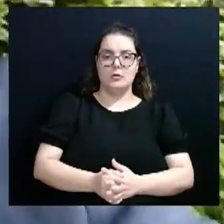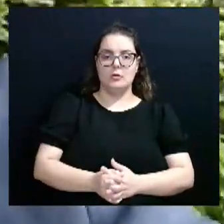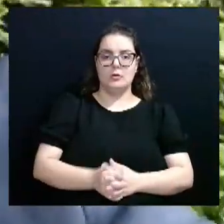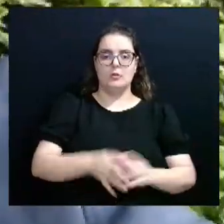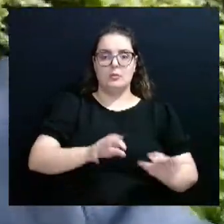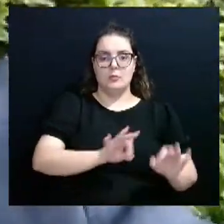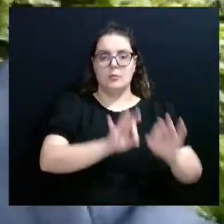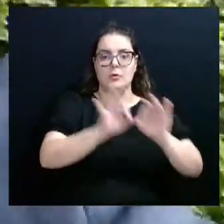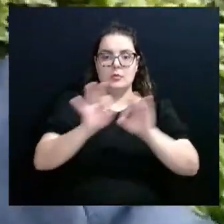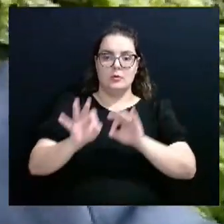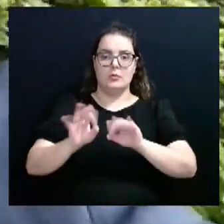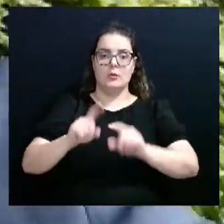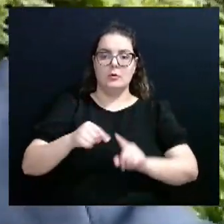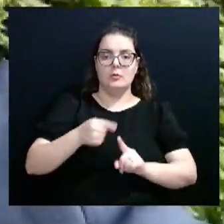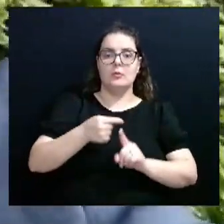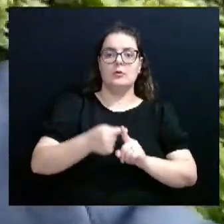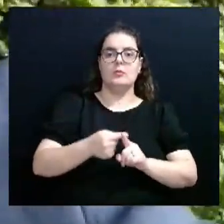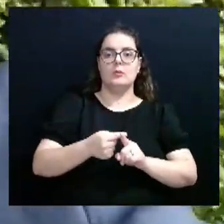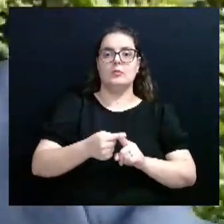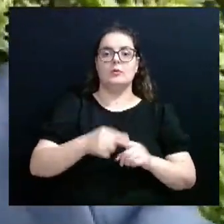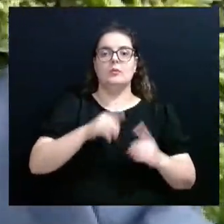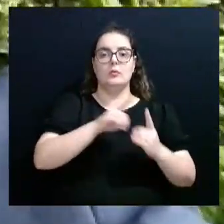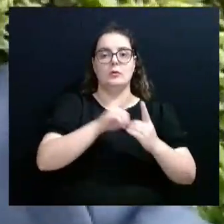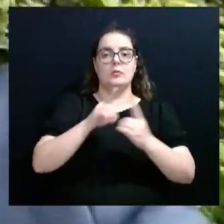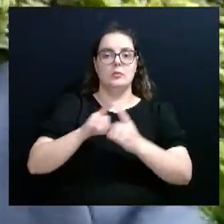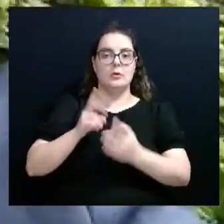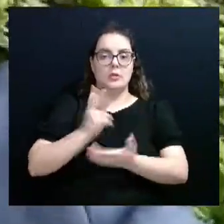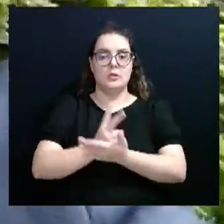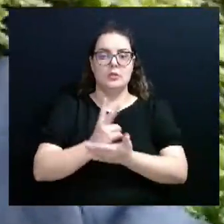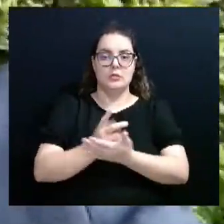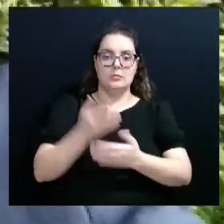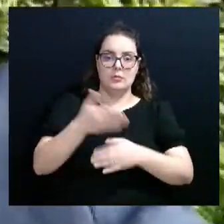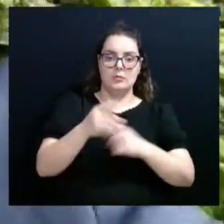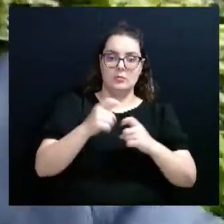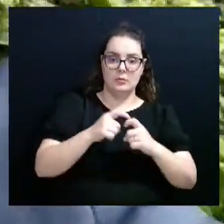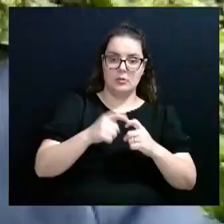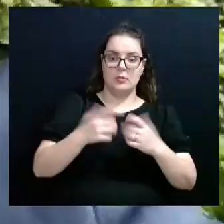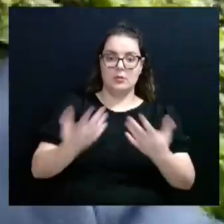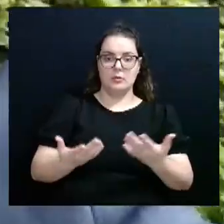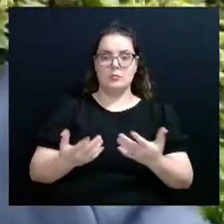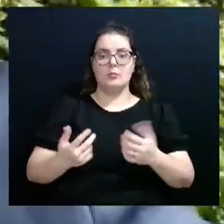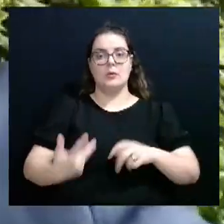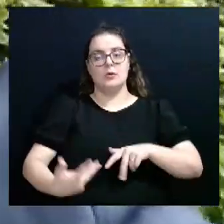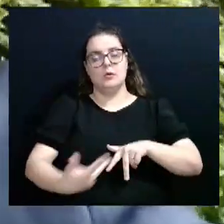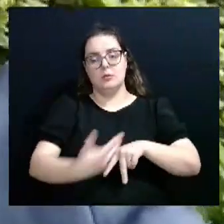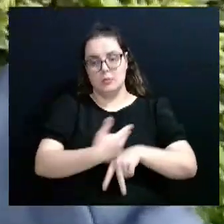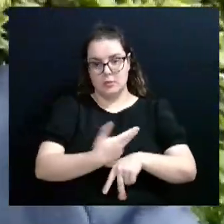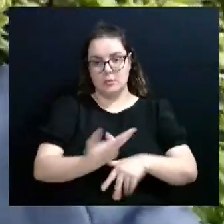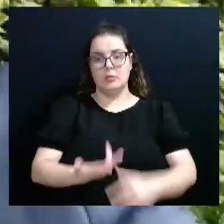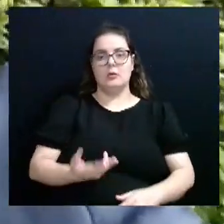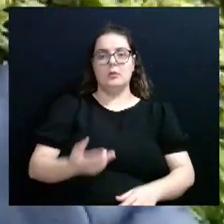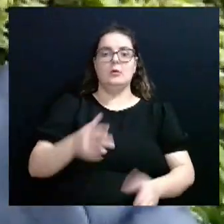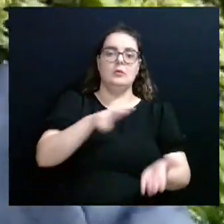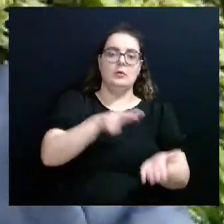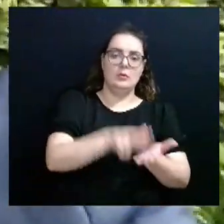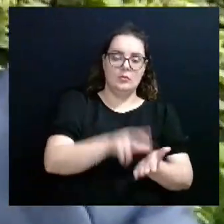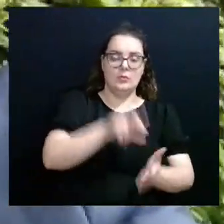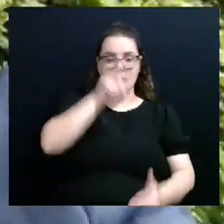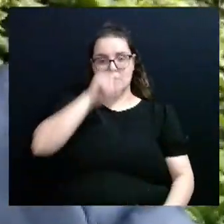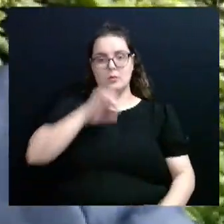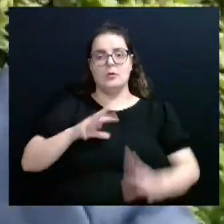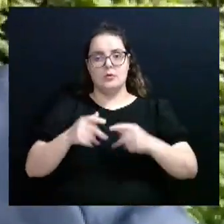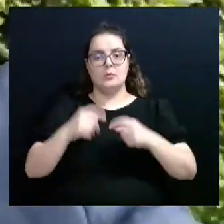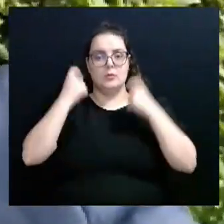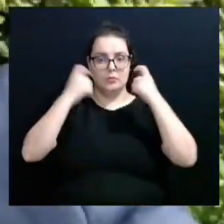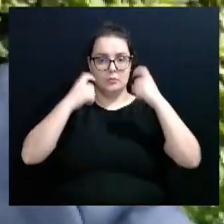que vai demandar consultas frequentes, seja pela cirurgia, que vai demandar uma internação hospitalar, com todas as preocupações envolvidas